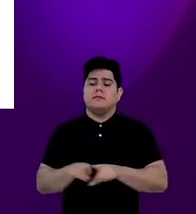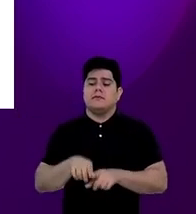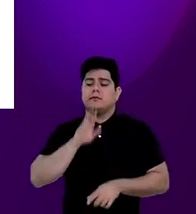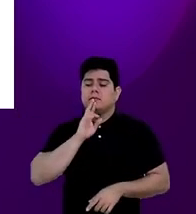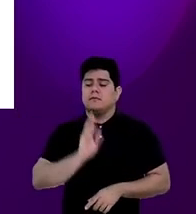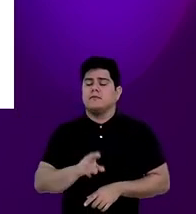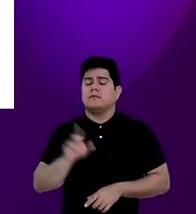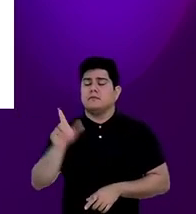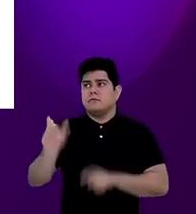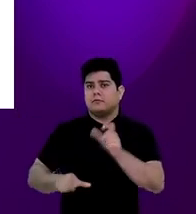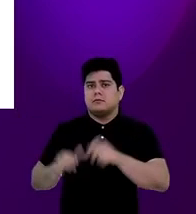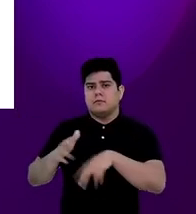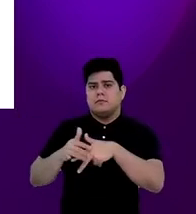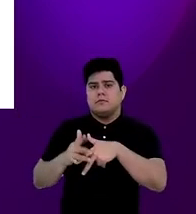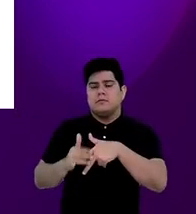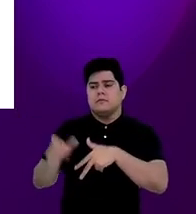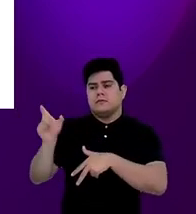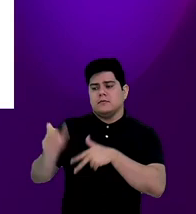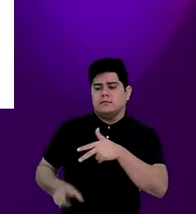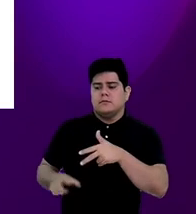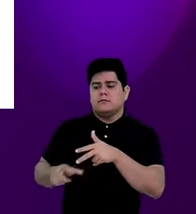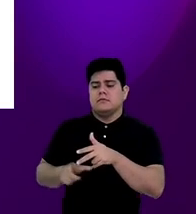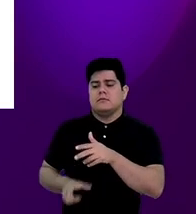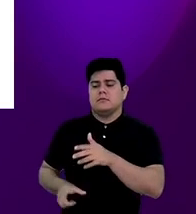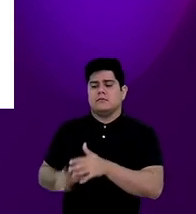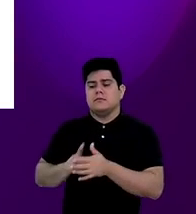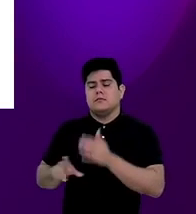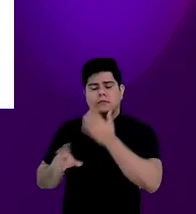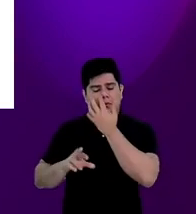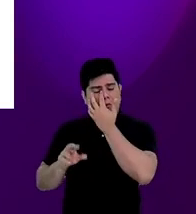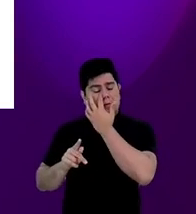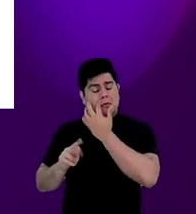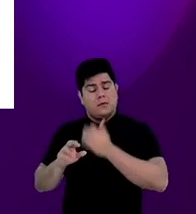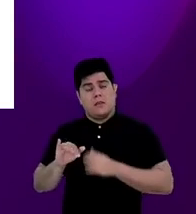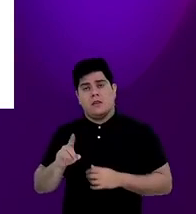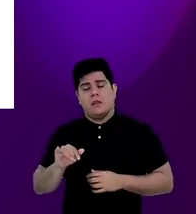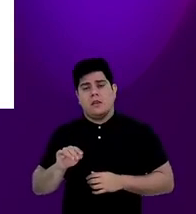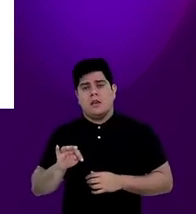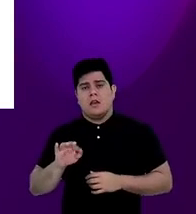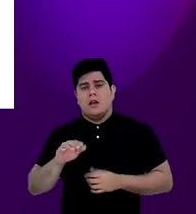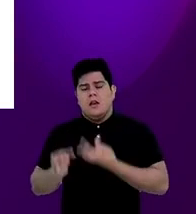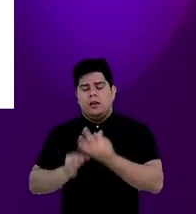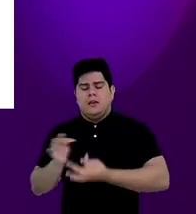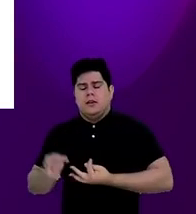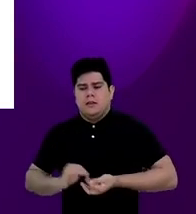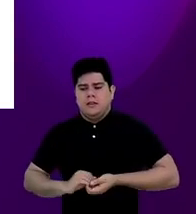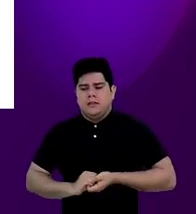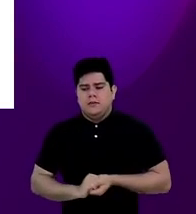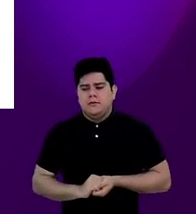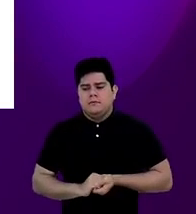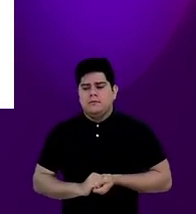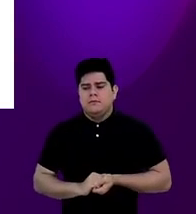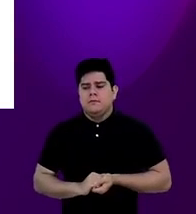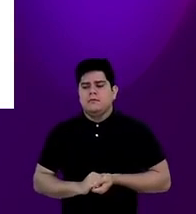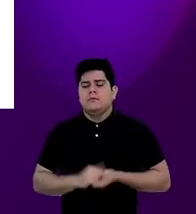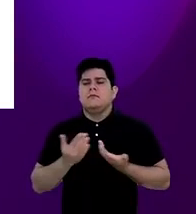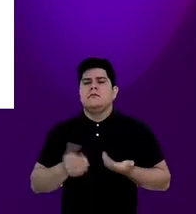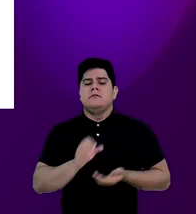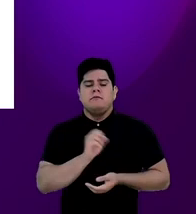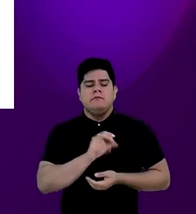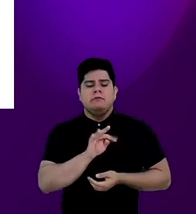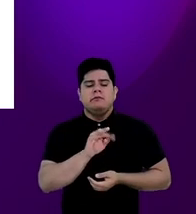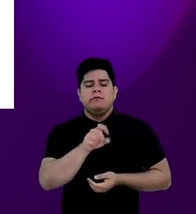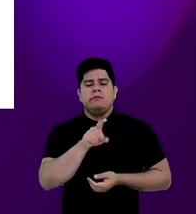em pacientes que tiveram prévia terapia anti-BCMA. Em termos de toxicidade, a síndrome da